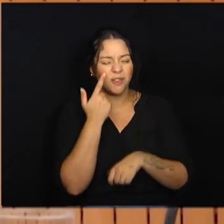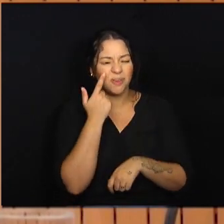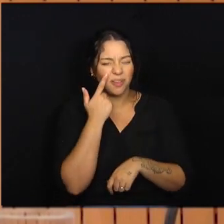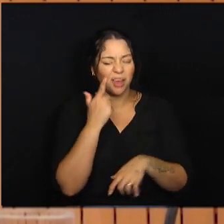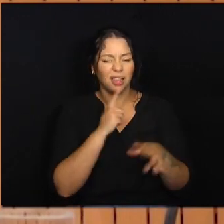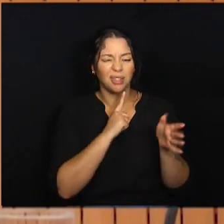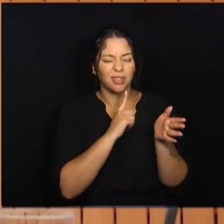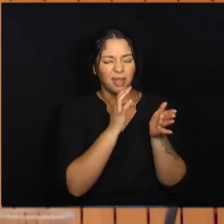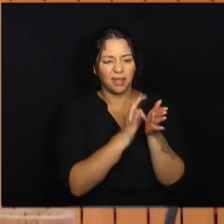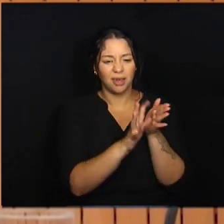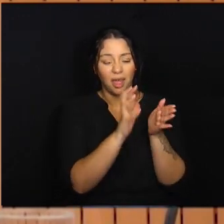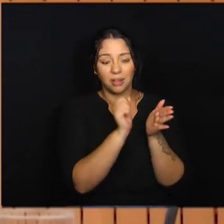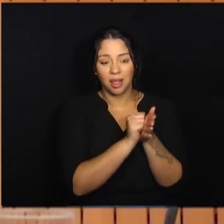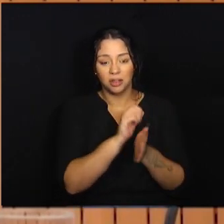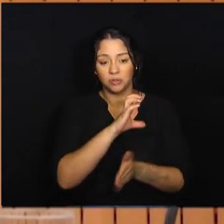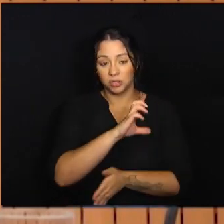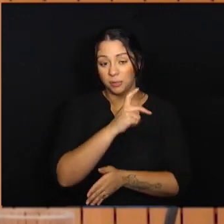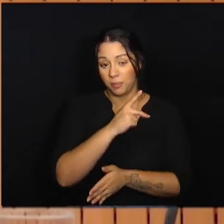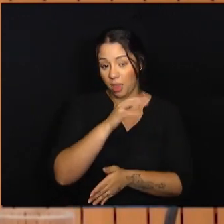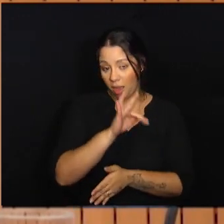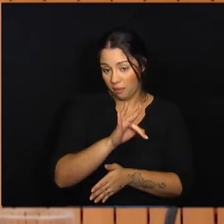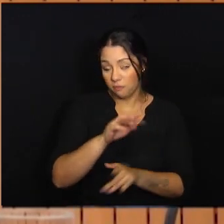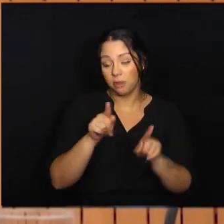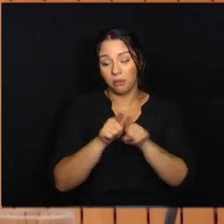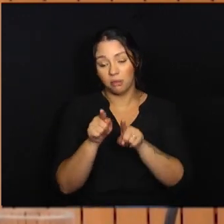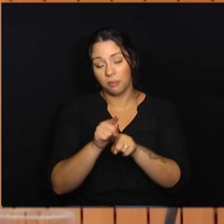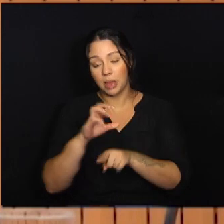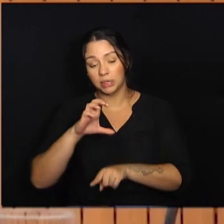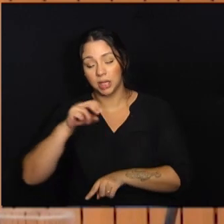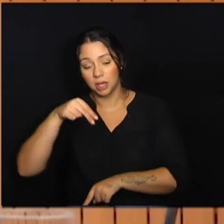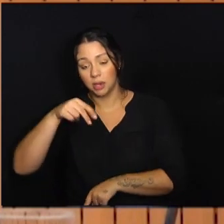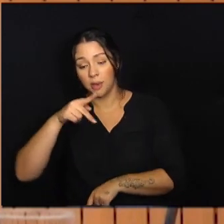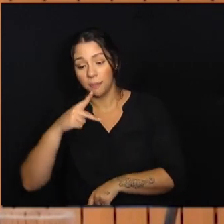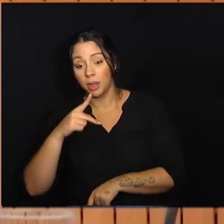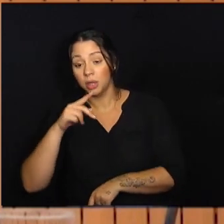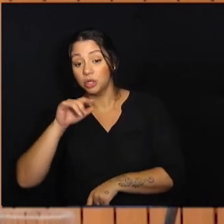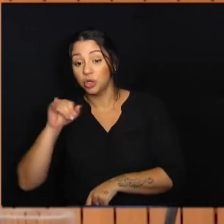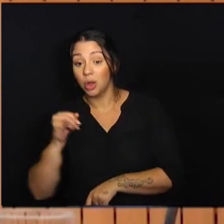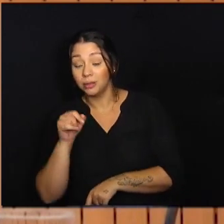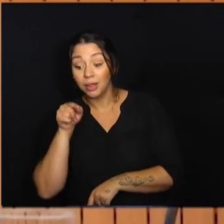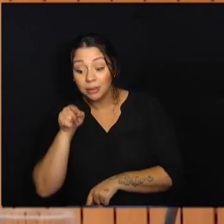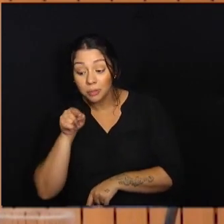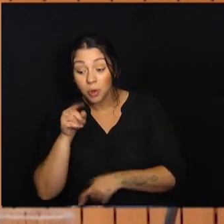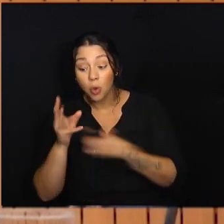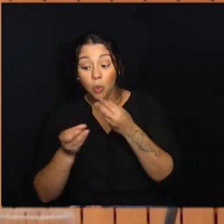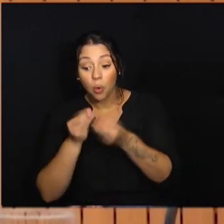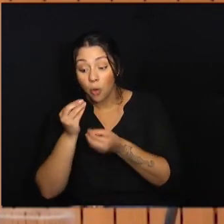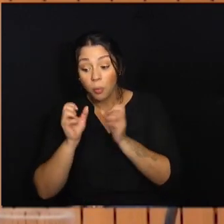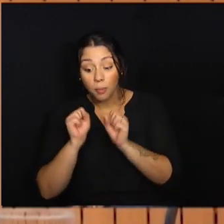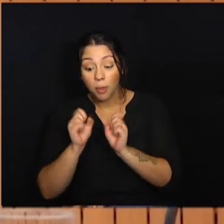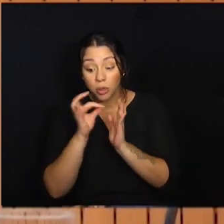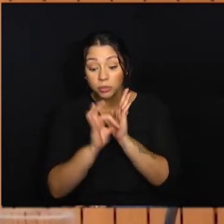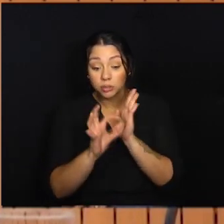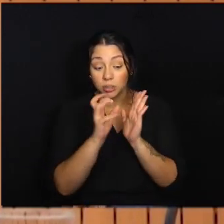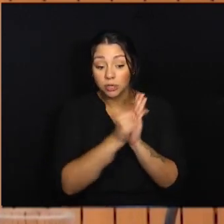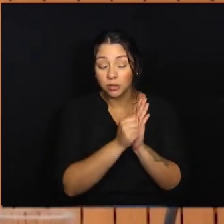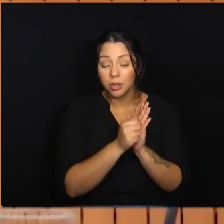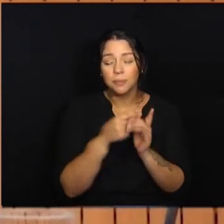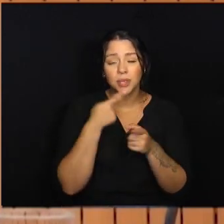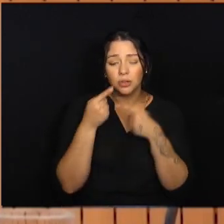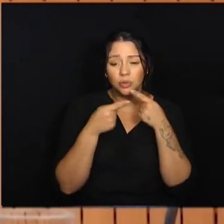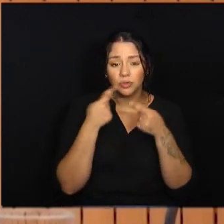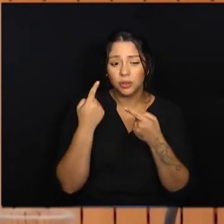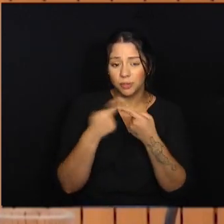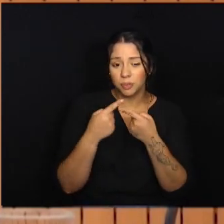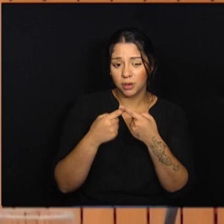pessoa física e pessoa jurídica. Quais os tipos de pessoas jurídicas que podem ser contempladas? Faço a pergunta porque é uma dúvida que chega muito